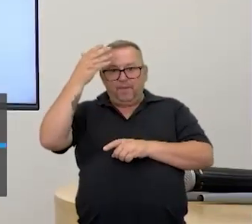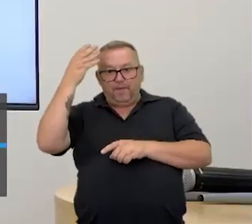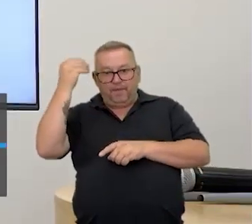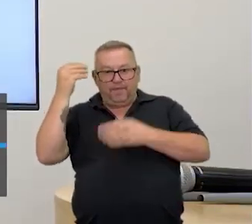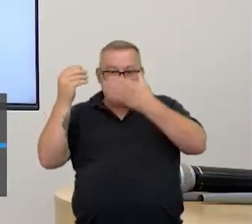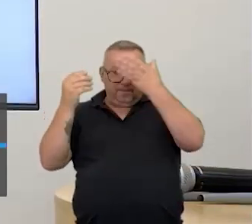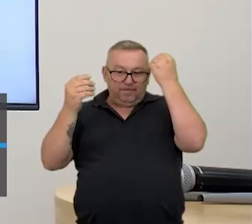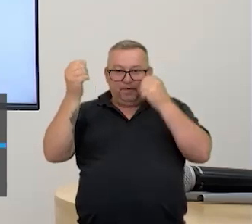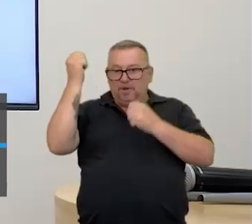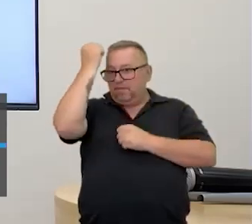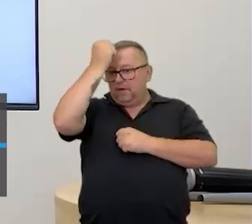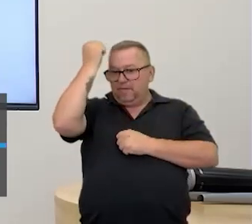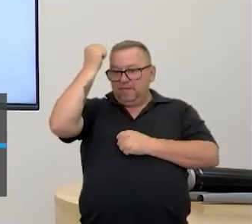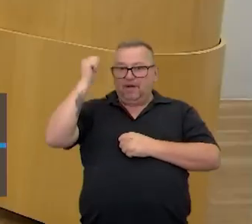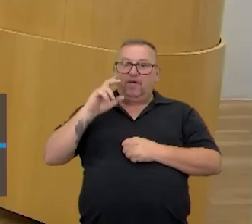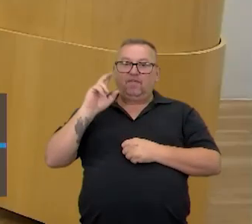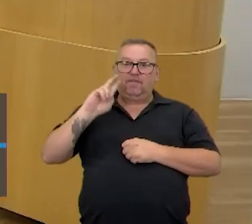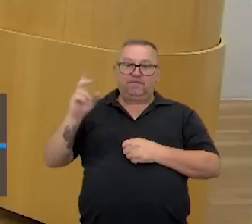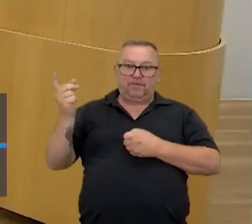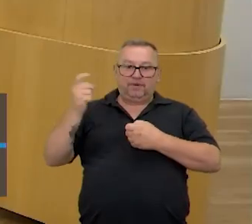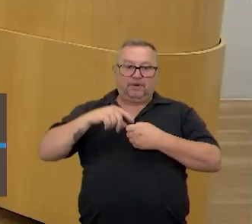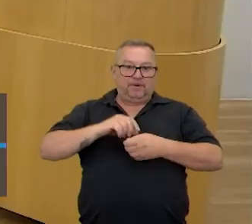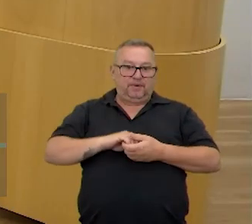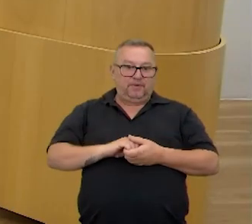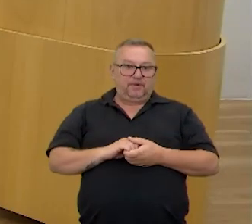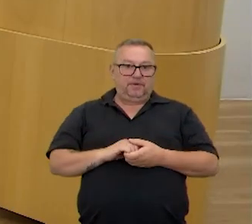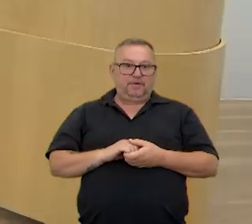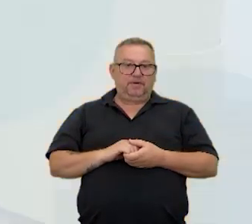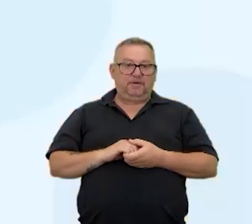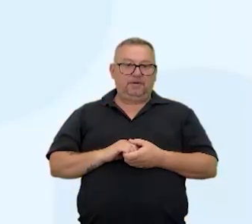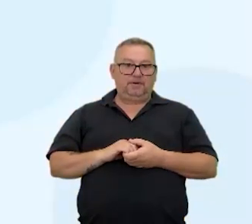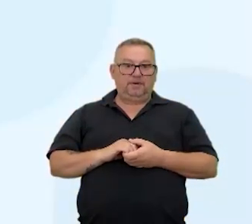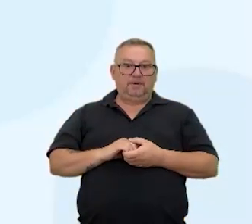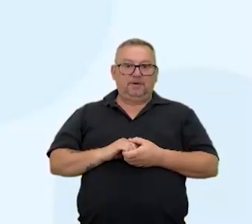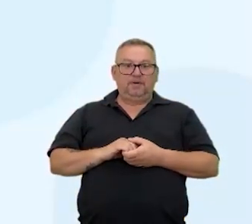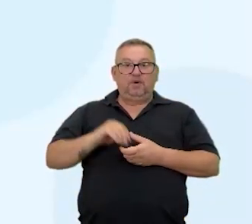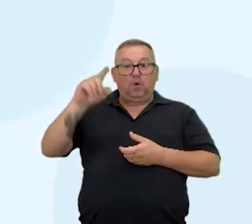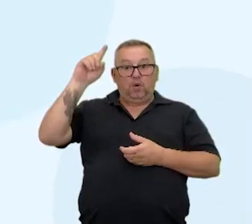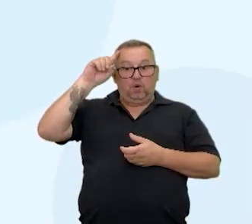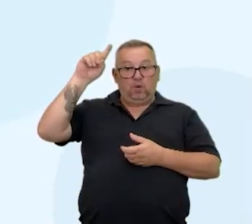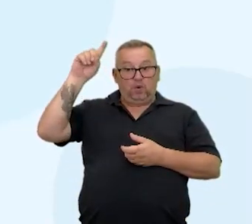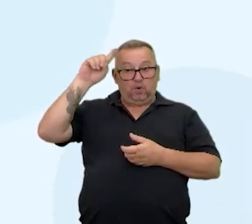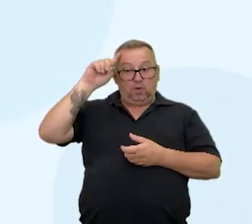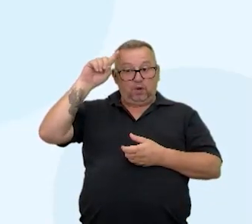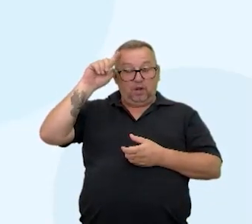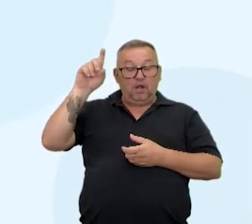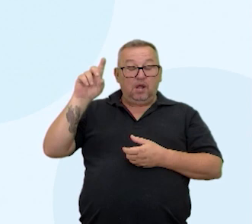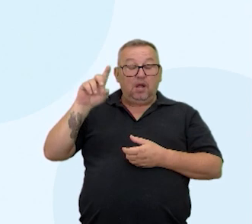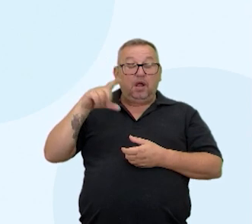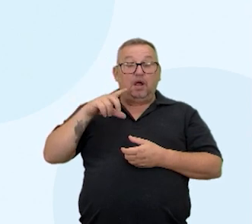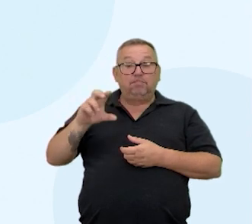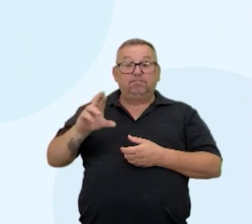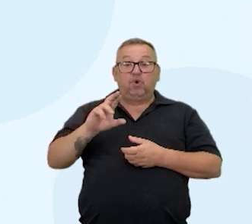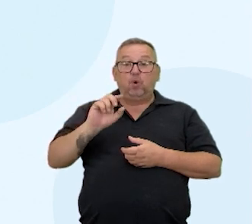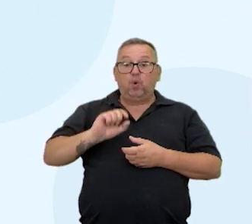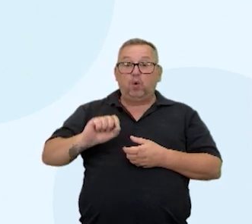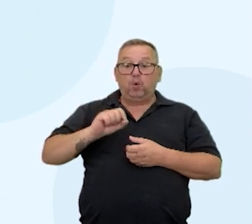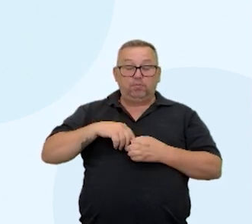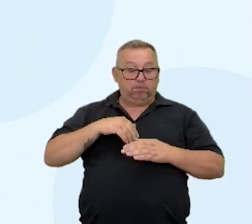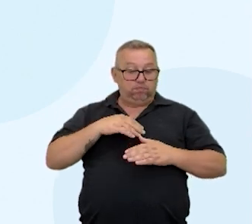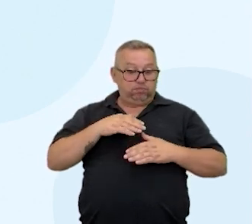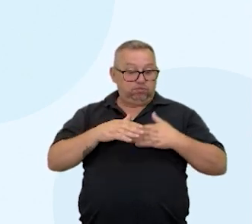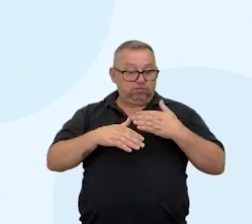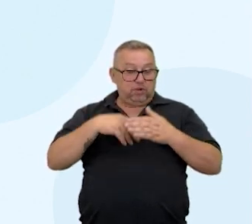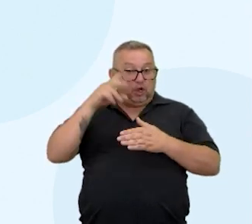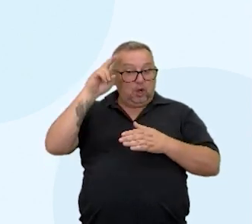com apagamentos. Vamos voltar aqui para o LED, olha lá. O dia a dia é resultado de uma construção histórica